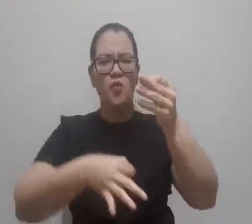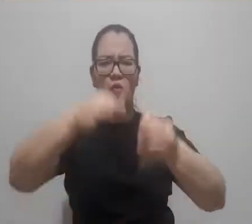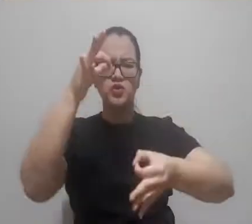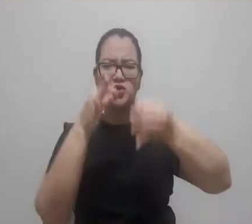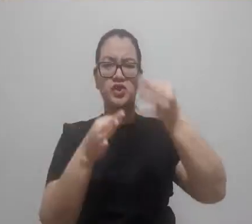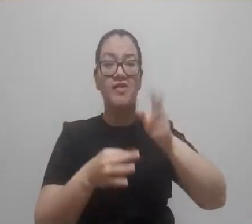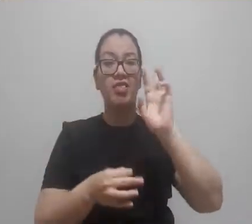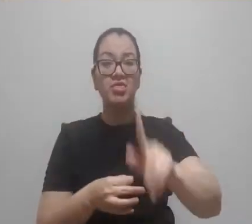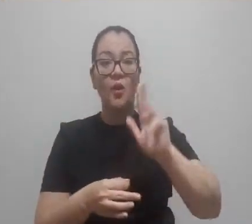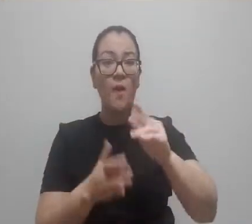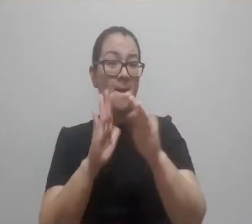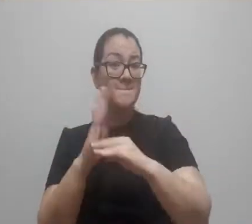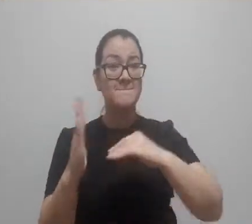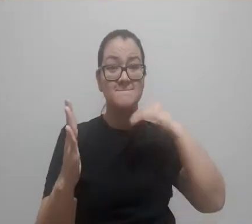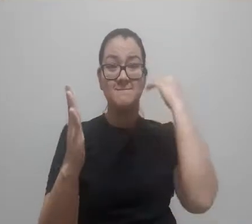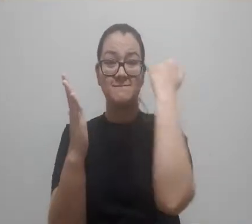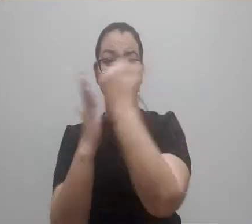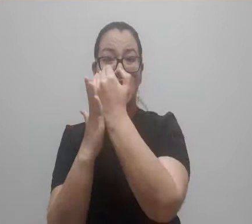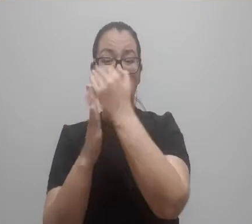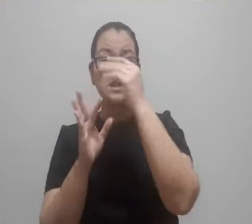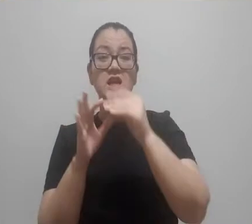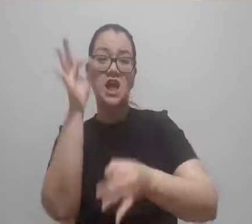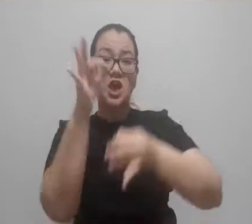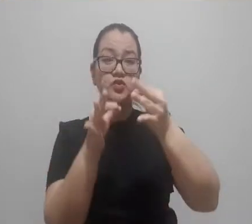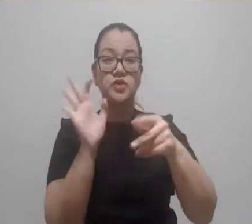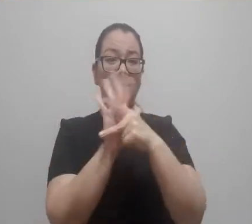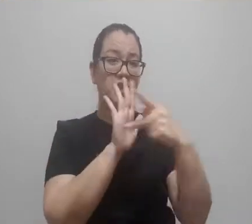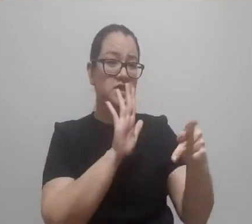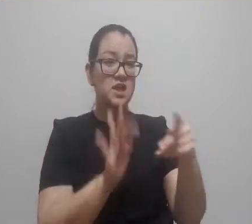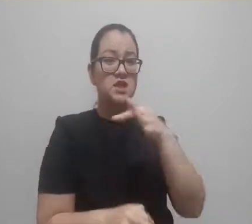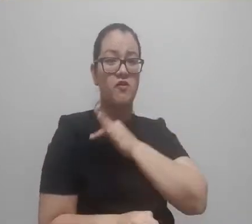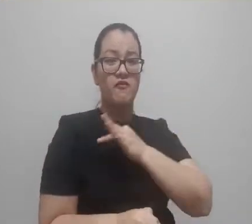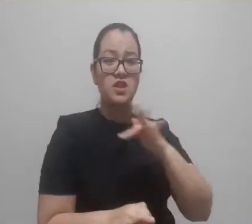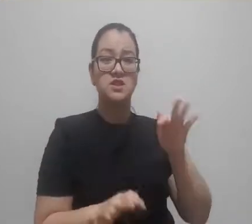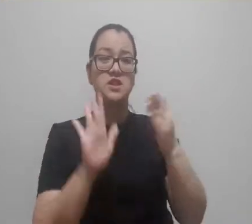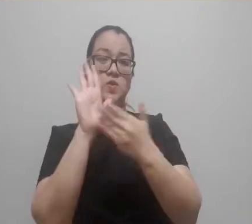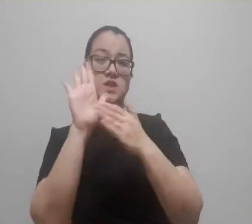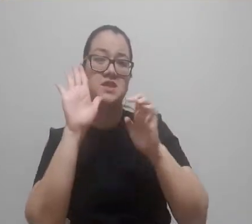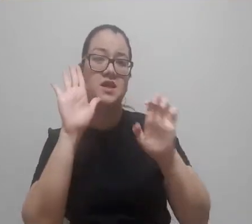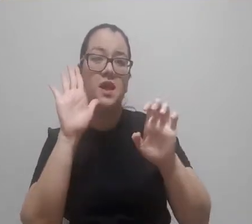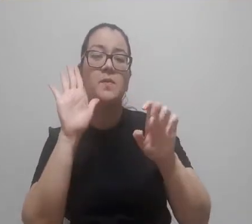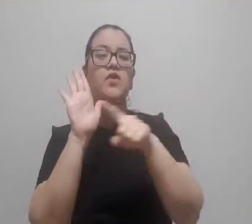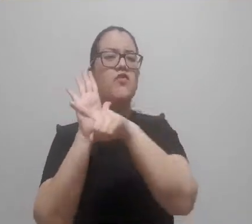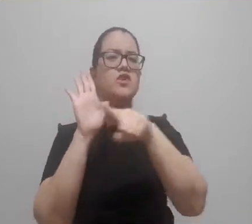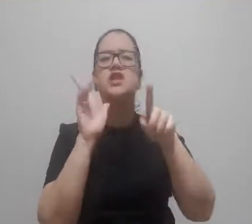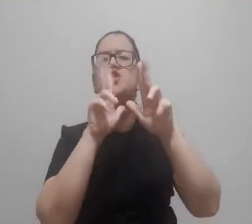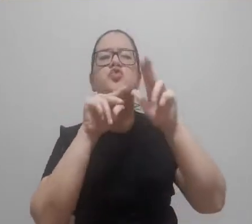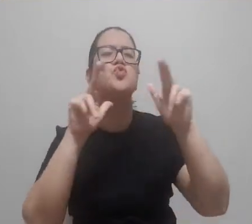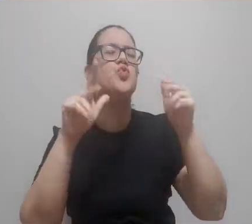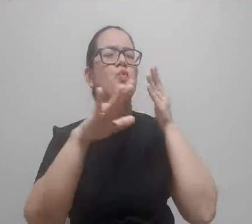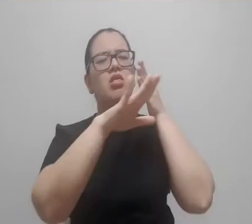e fariseus, jamais entrarão no reino dos céus. Que